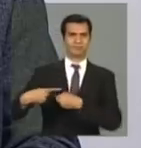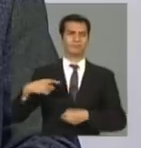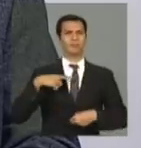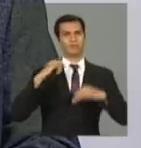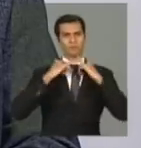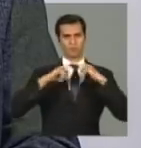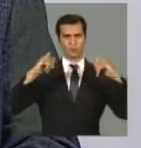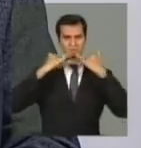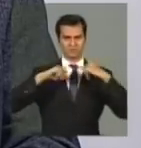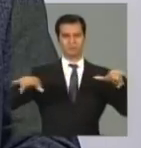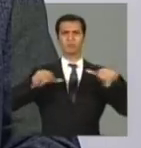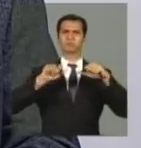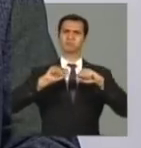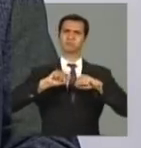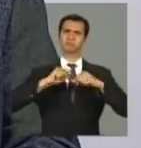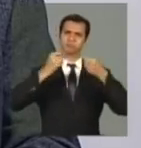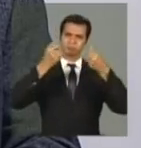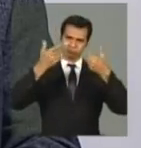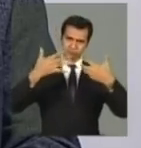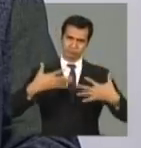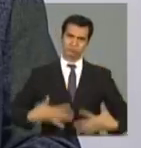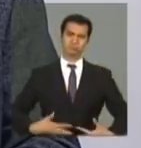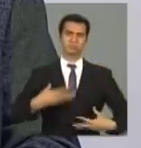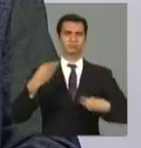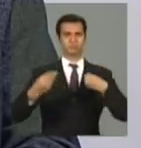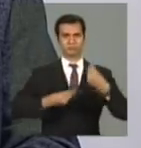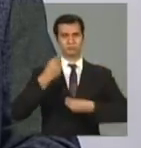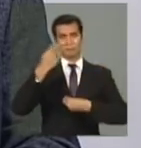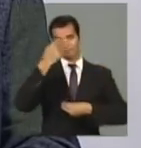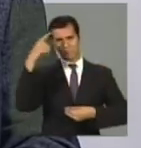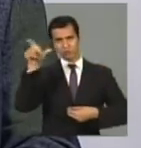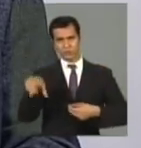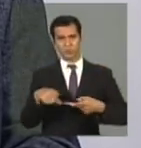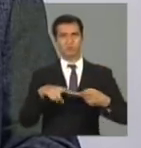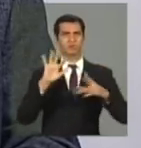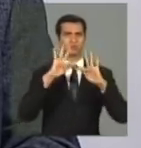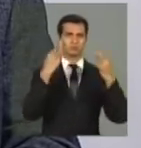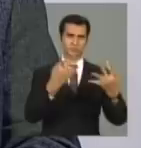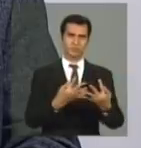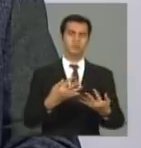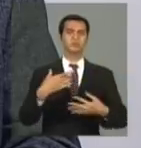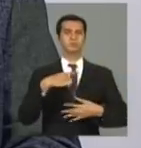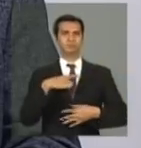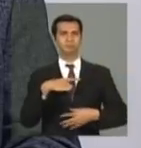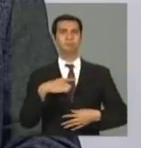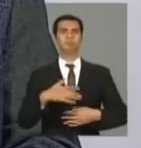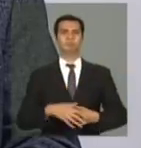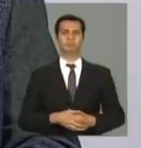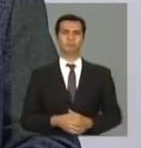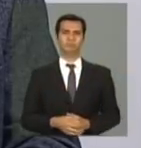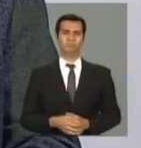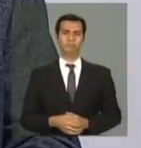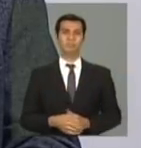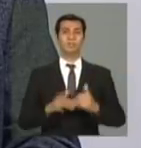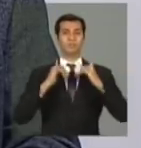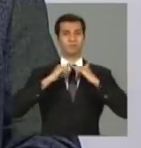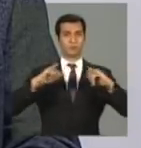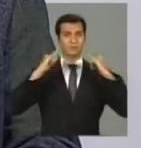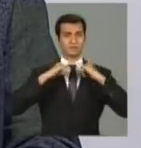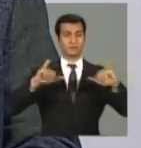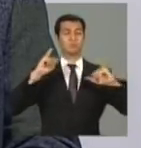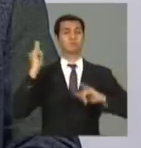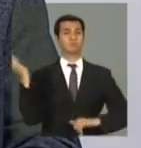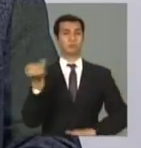detalhadas das pessoas, das famílias envolvidas nessa ação. E essas informações, é importante